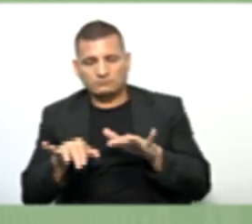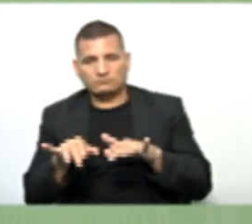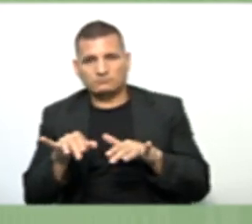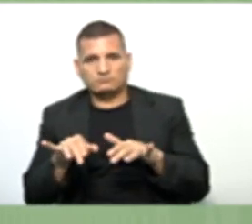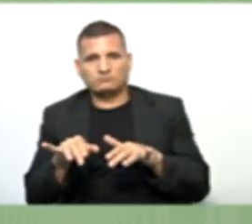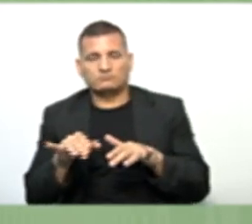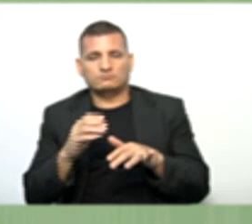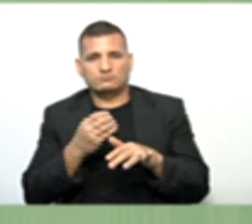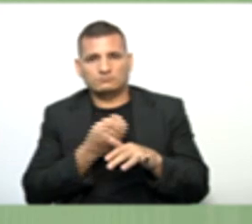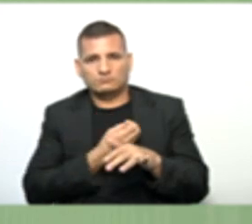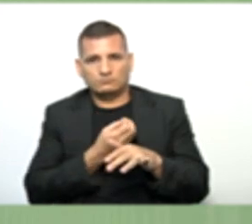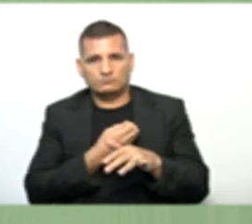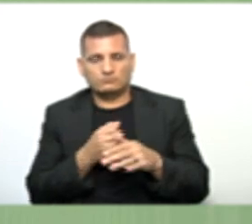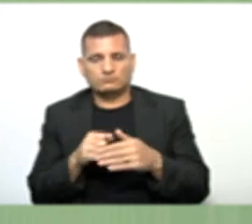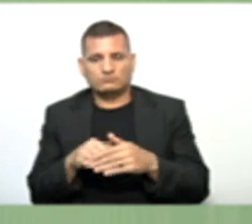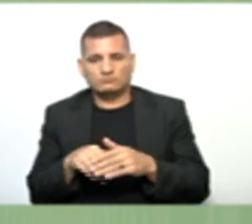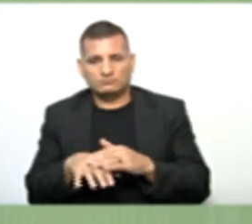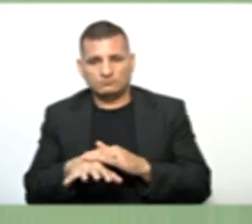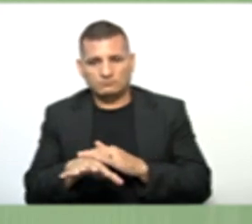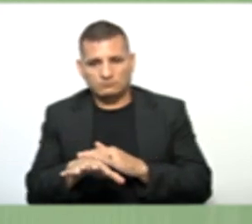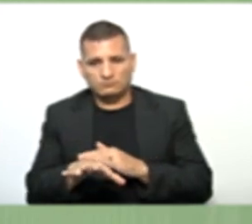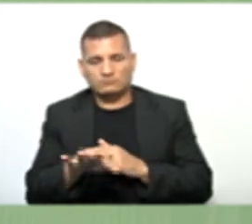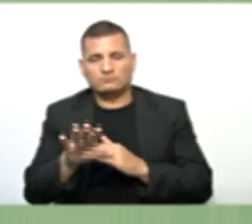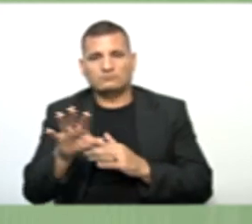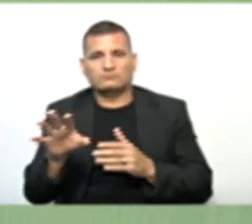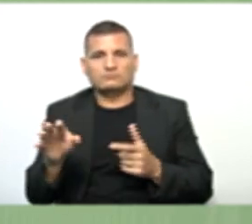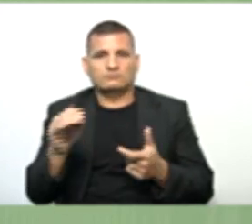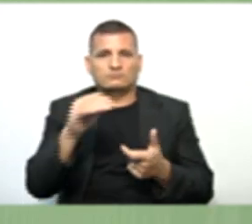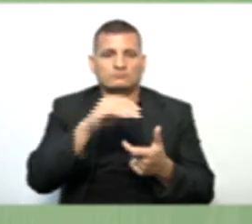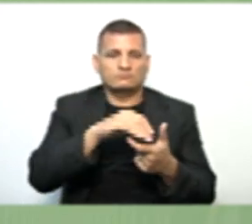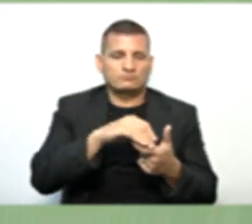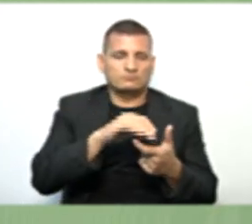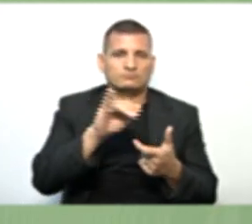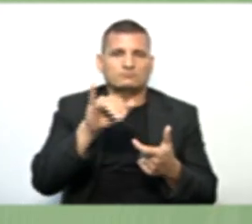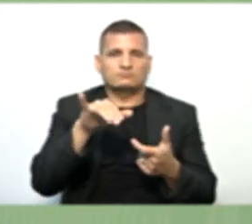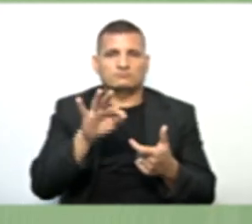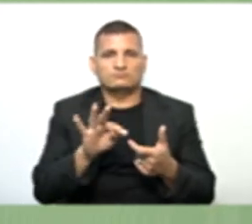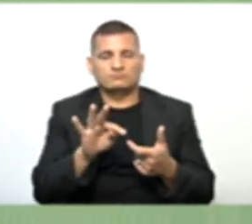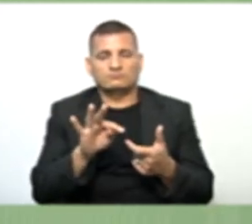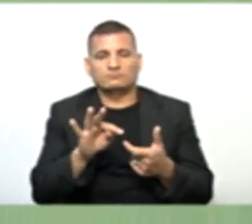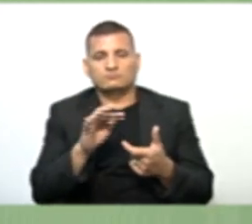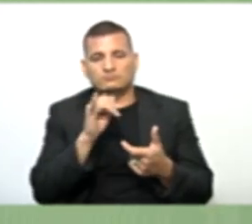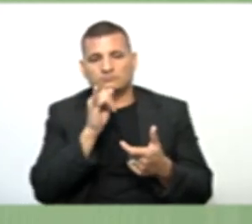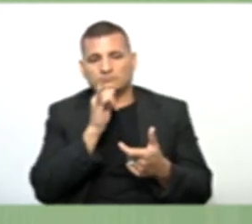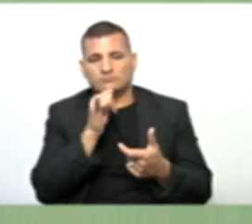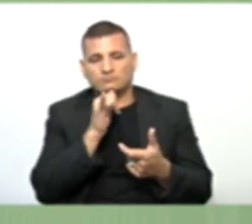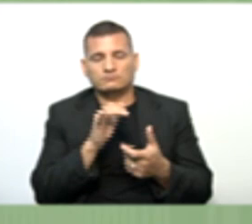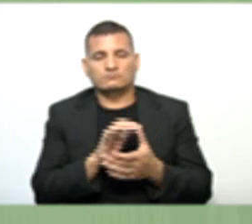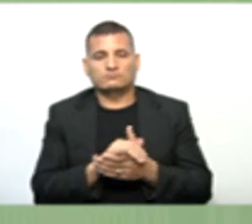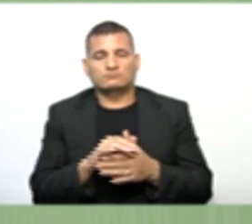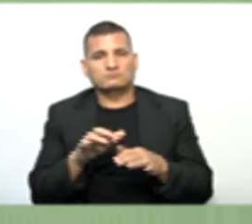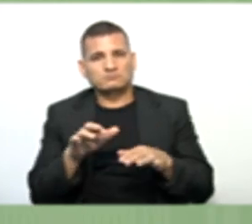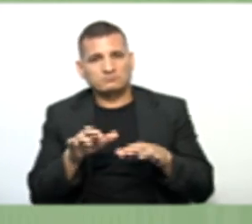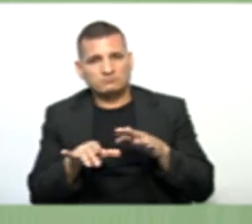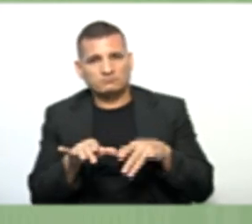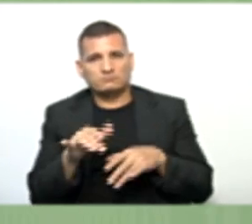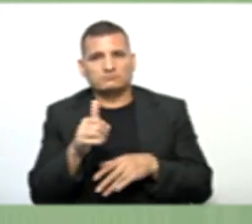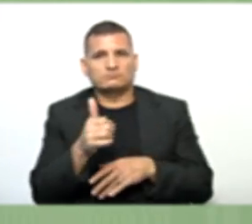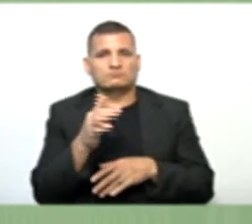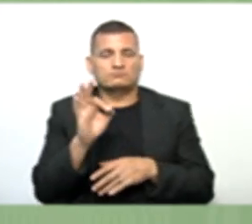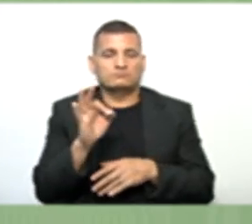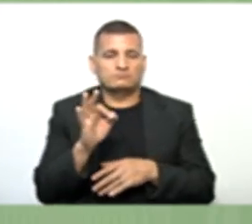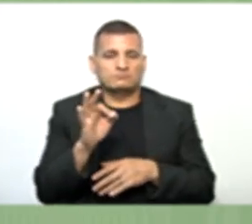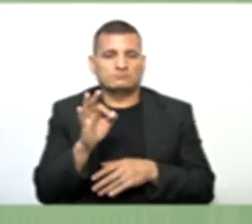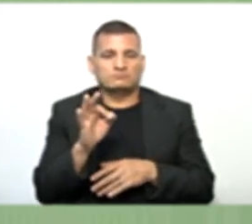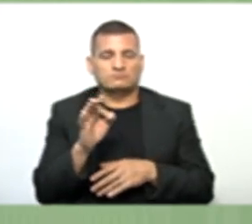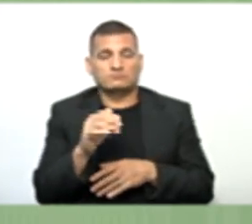né? Esse número é lido e depois é convertido para inteiro. Então, por exemplo, se eu digitei 10, o que vai acontecer?